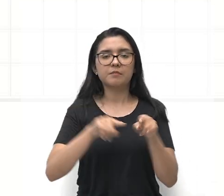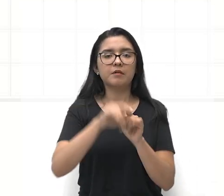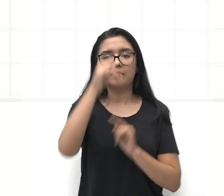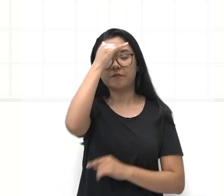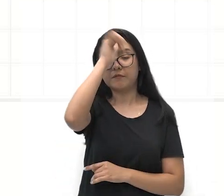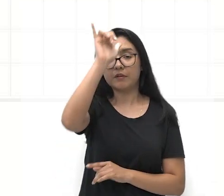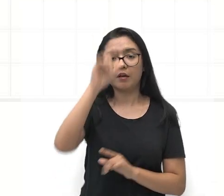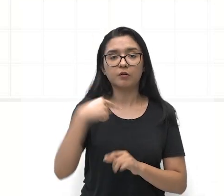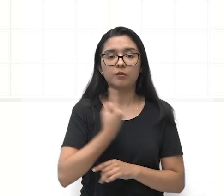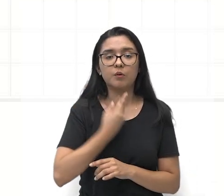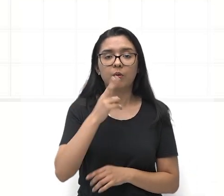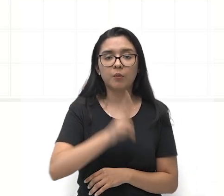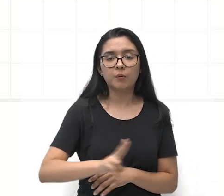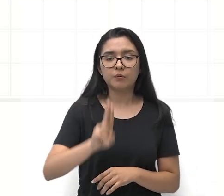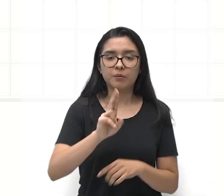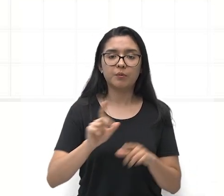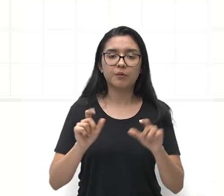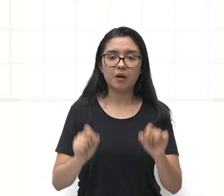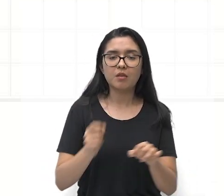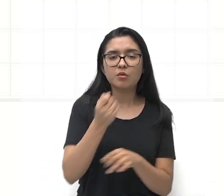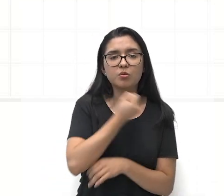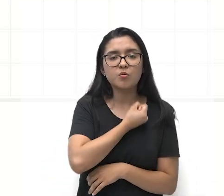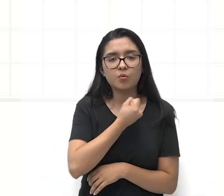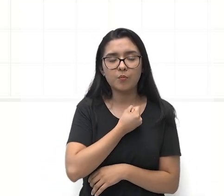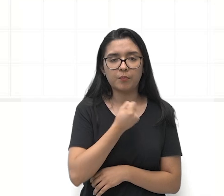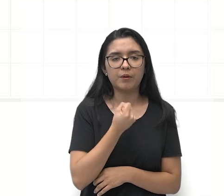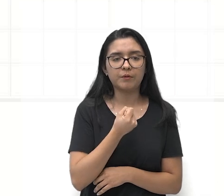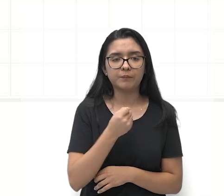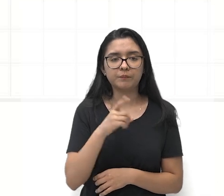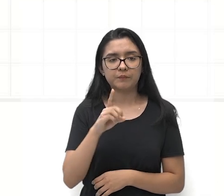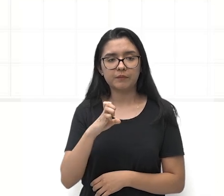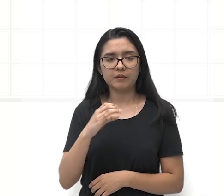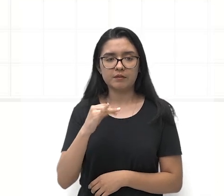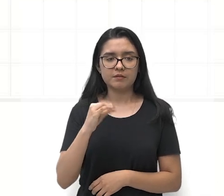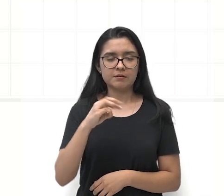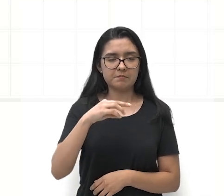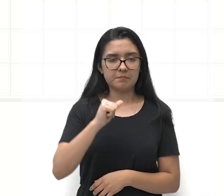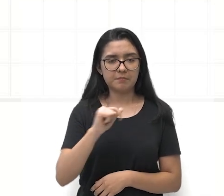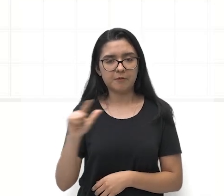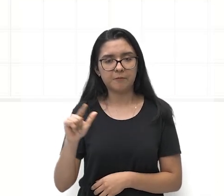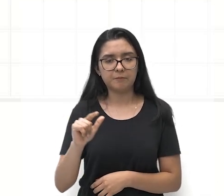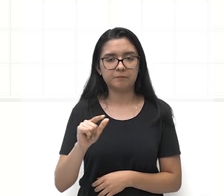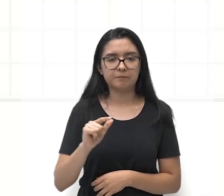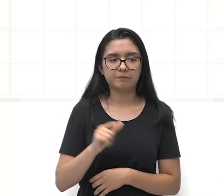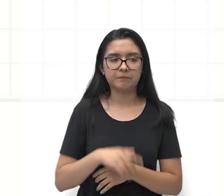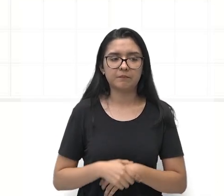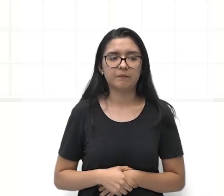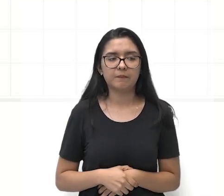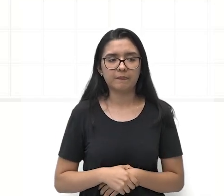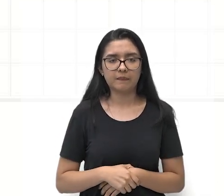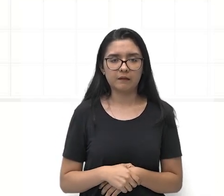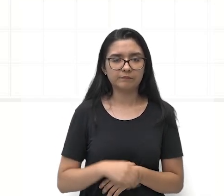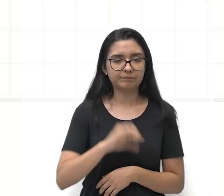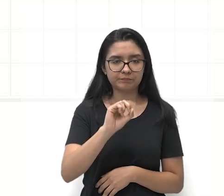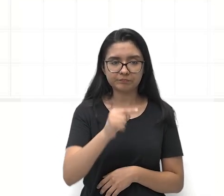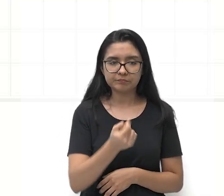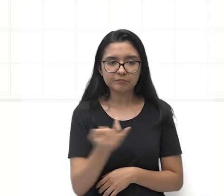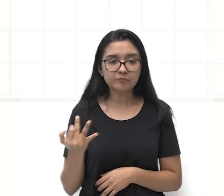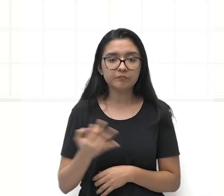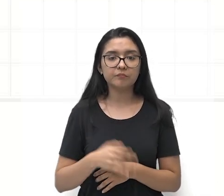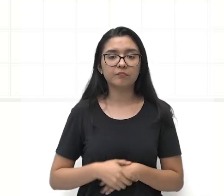gente utilize, né, números decimal. Olha só, de acordo com a propriedade das desigualdades